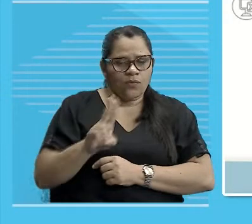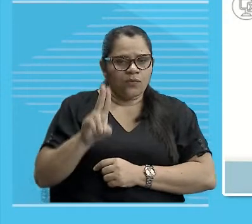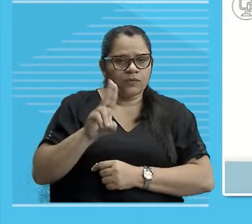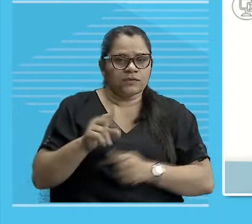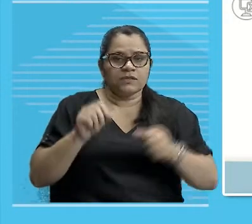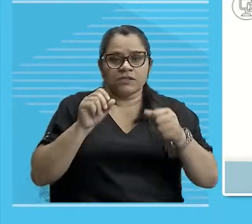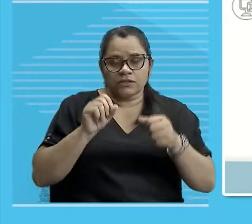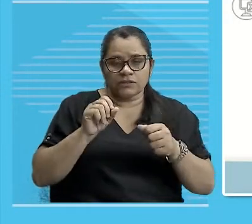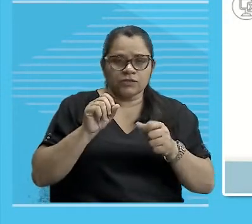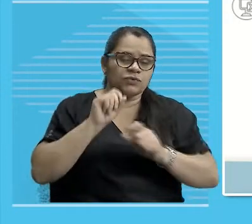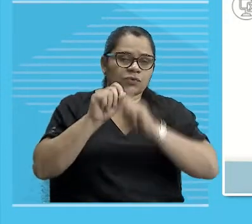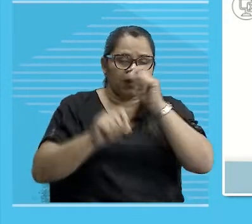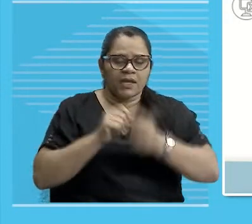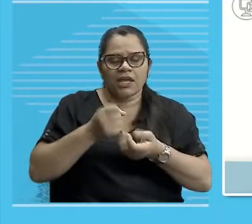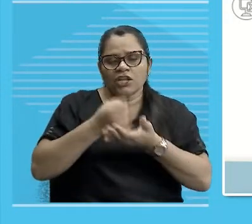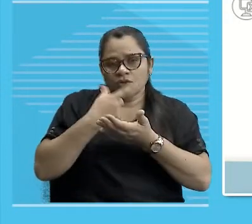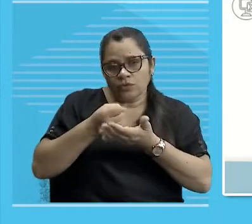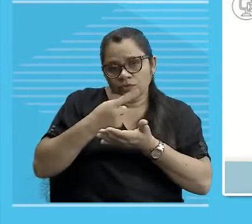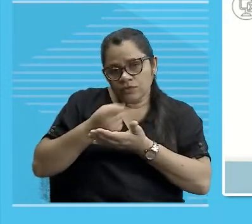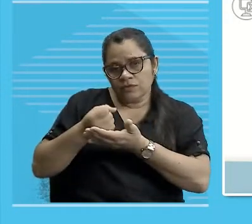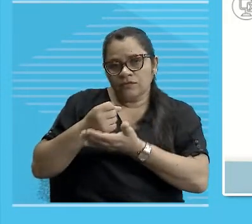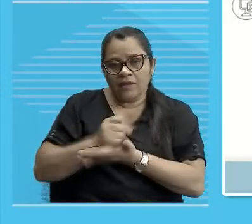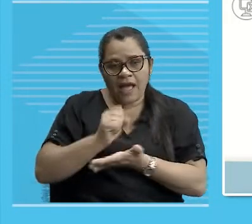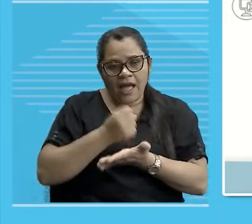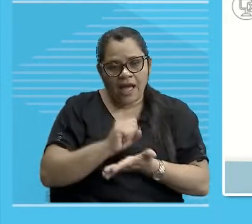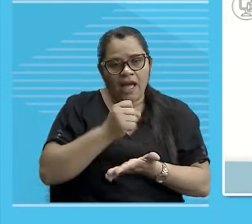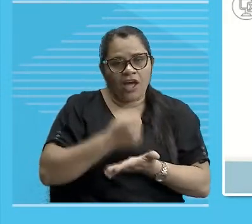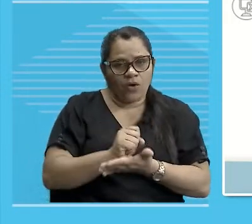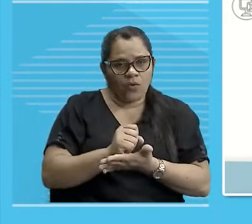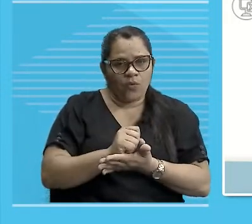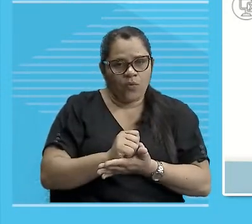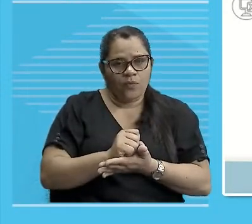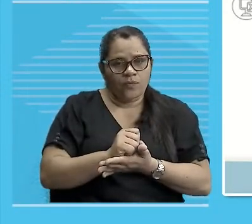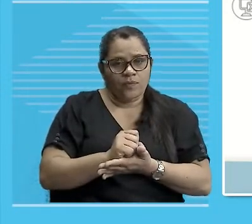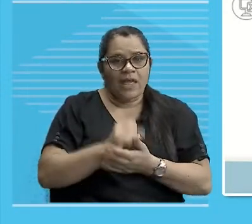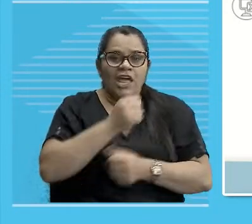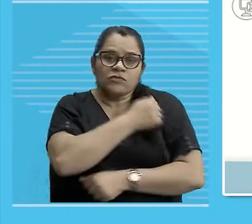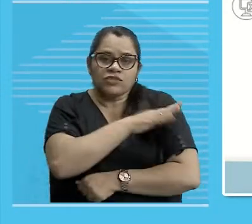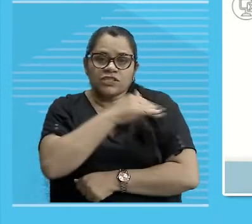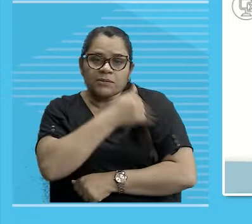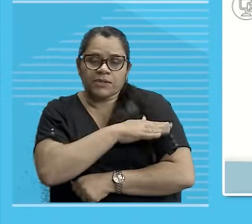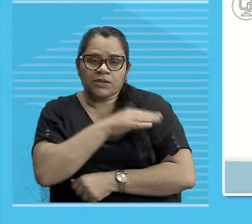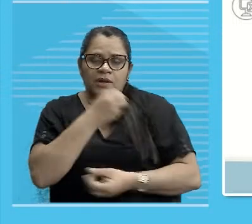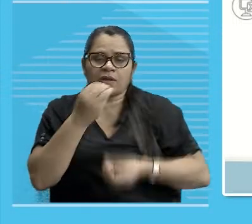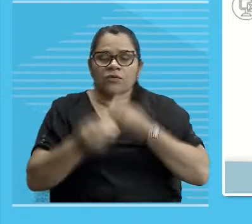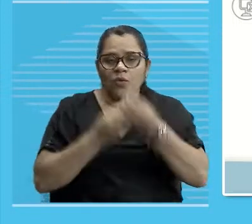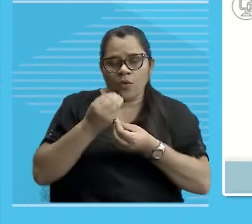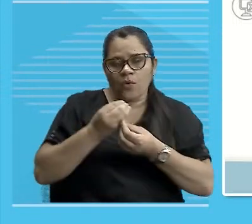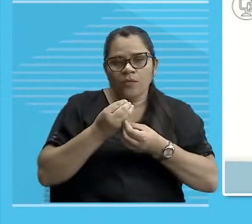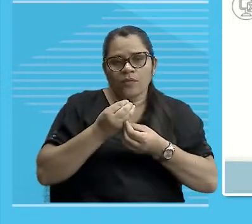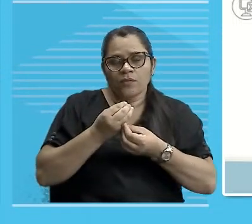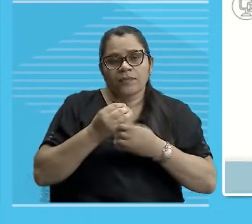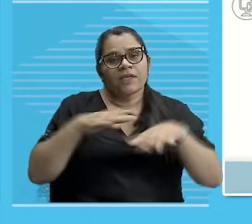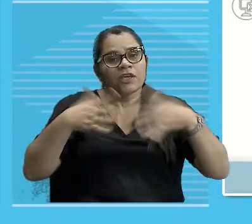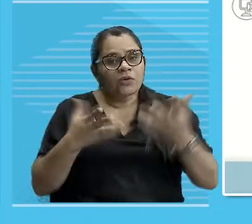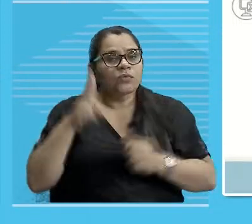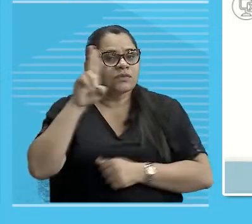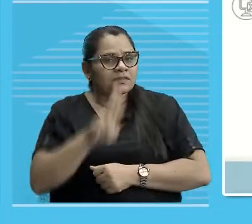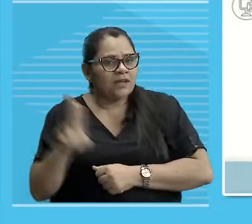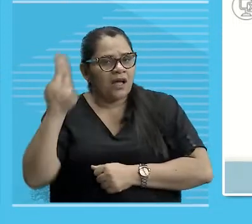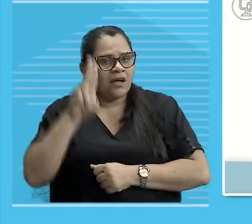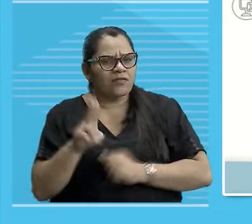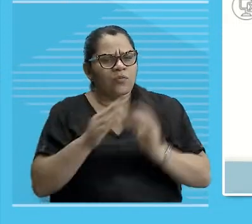fármacos era realmente indiscriminado. E usavam por grandes, longos